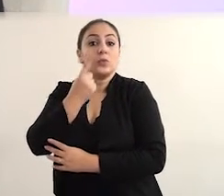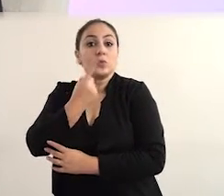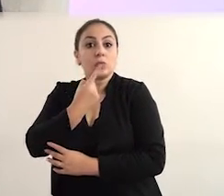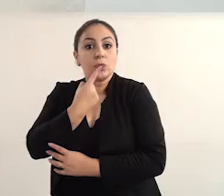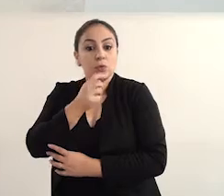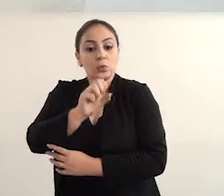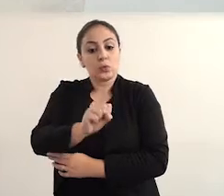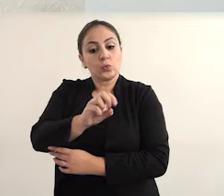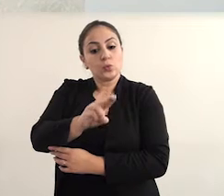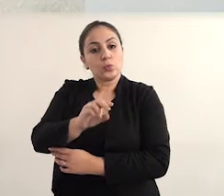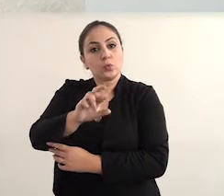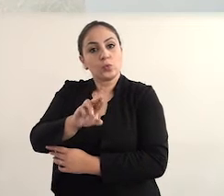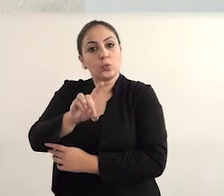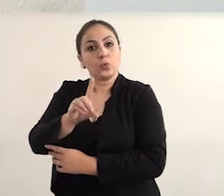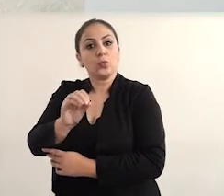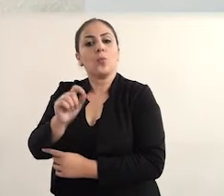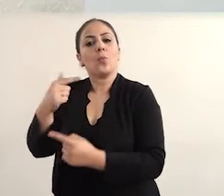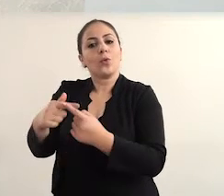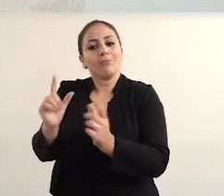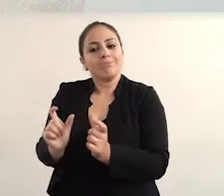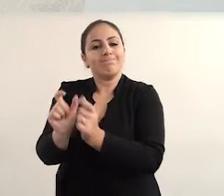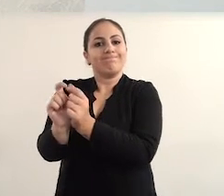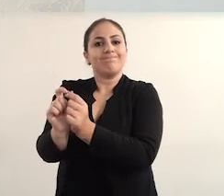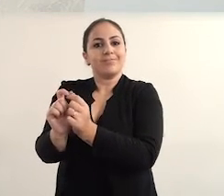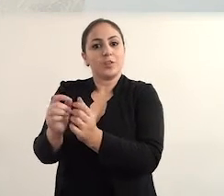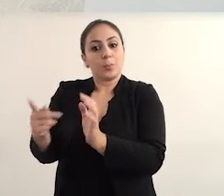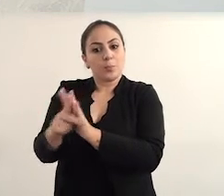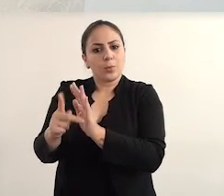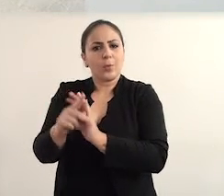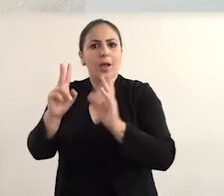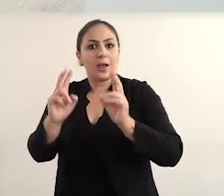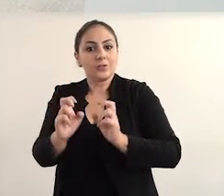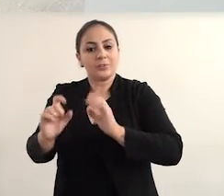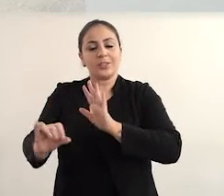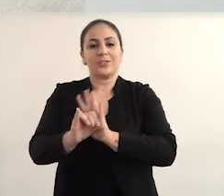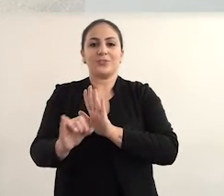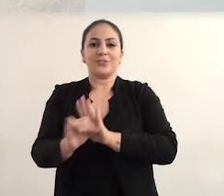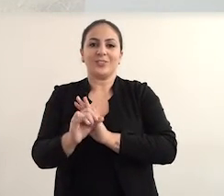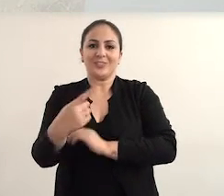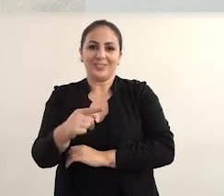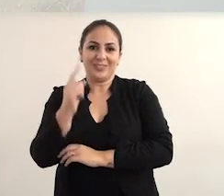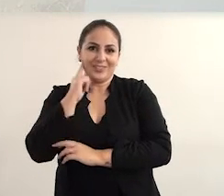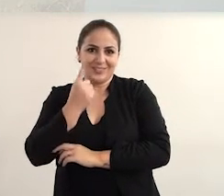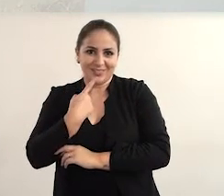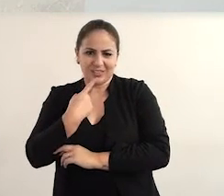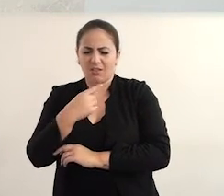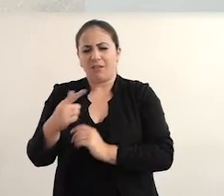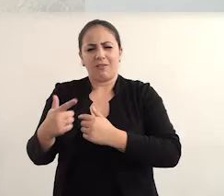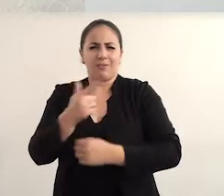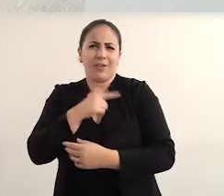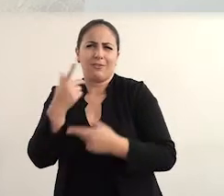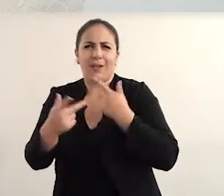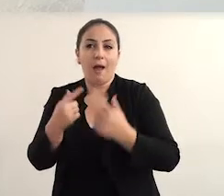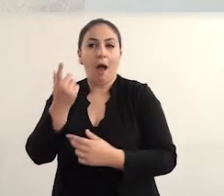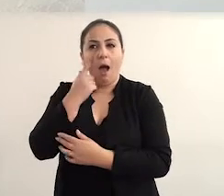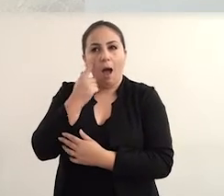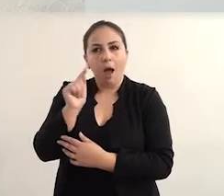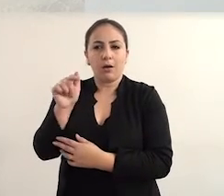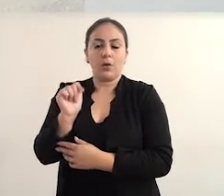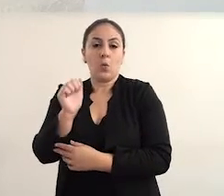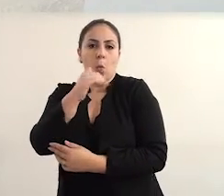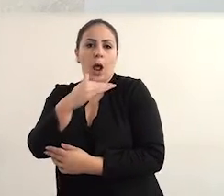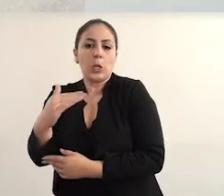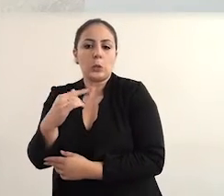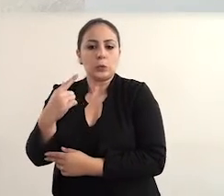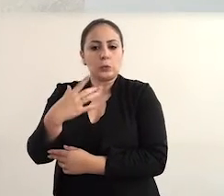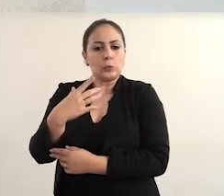surdo. Surdo porque está embutido ali, encapsulado ali a questão da identidade deles. Então, não é feio dizer, o aluno